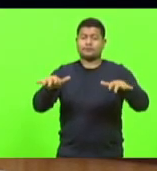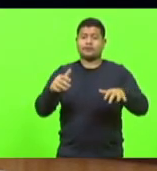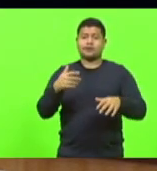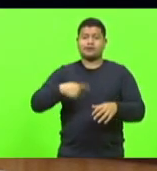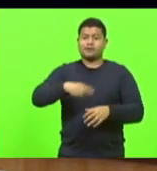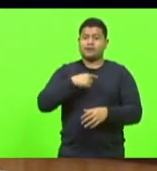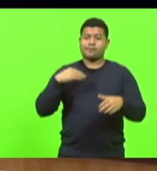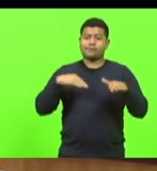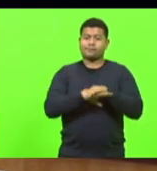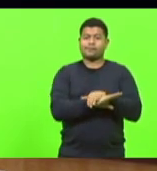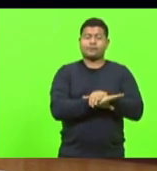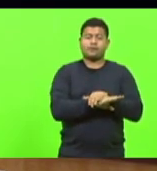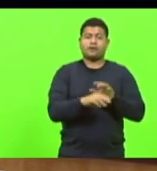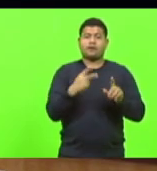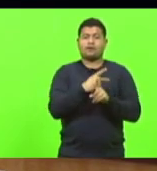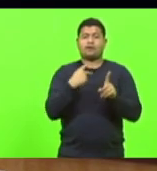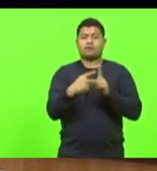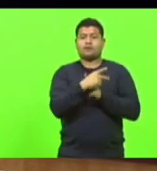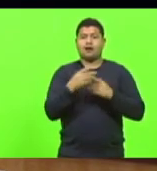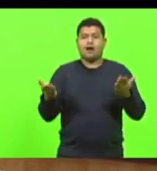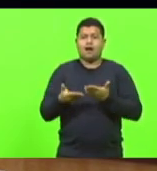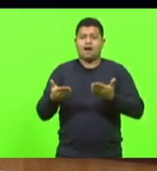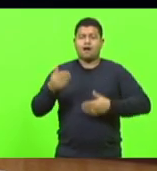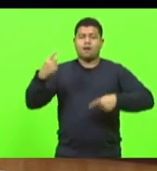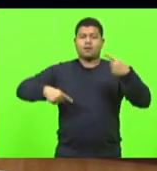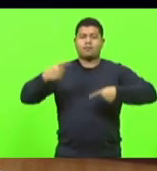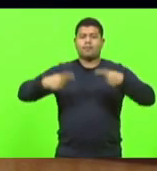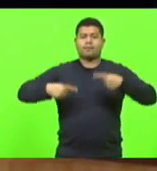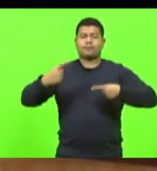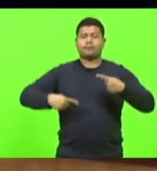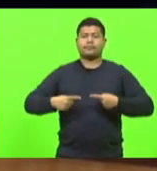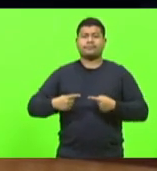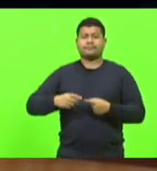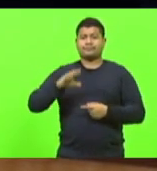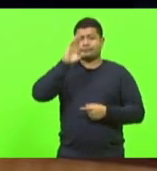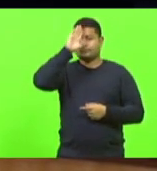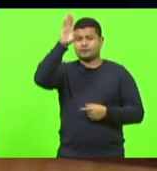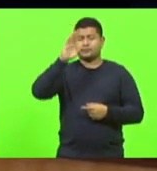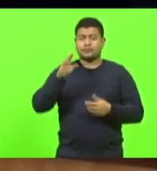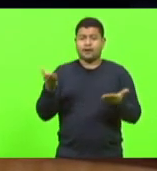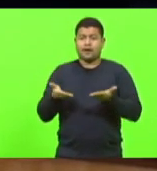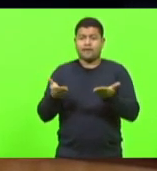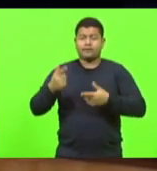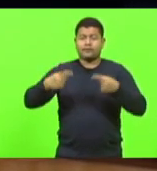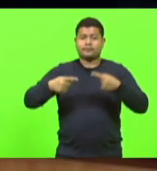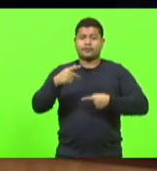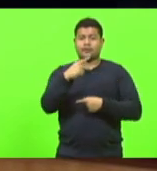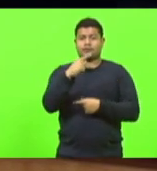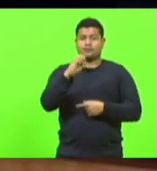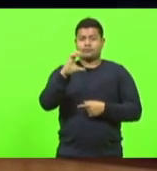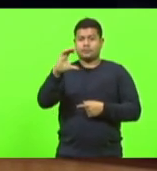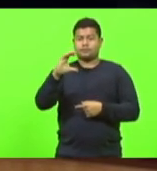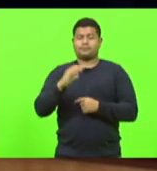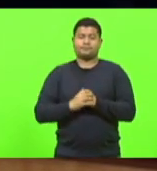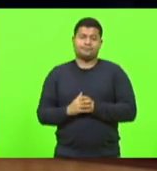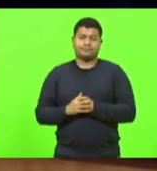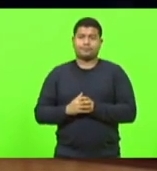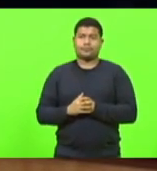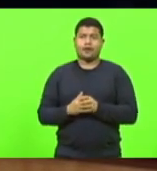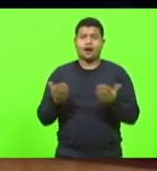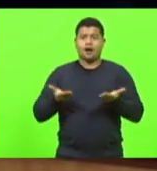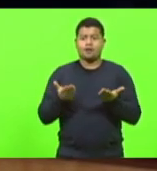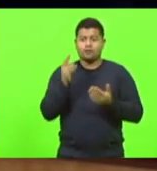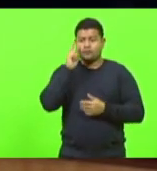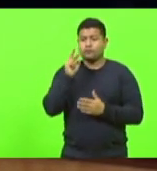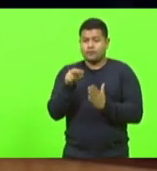Previdência e aqui no debate especificamente da PEC eu quero dizer em primeiro lugar olhando para reforma agora